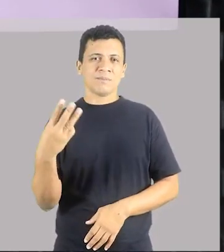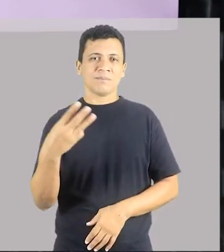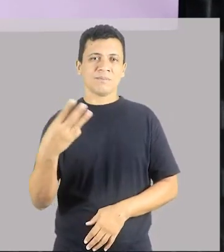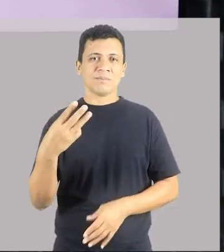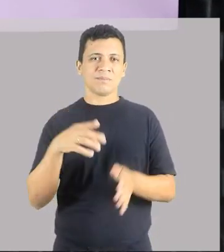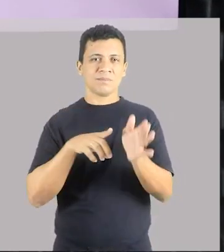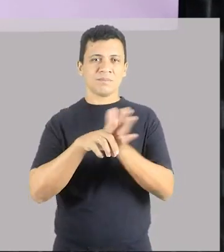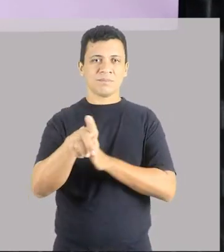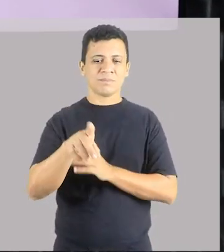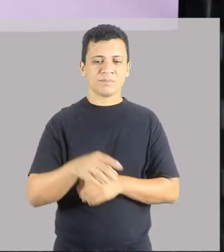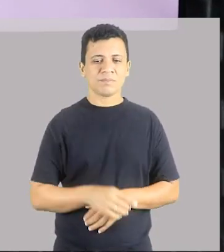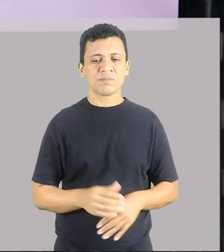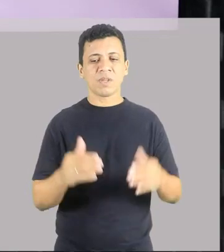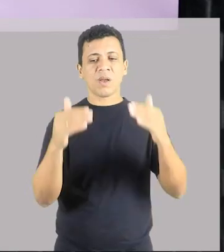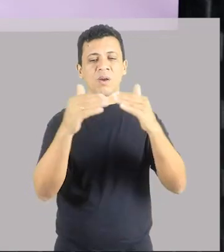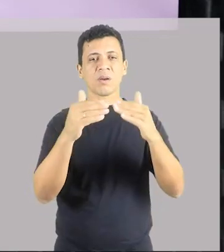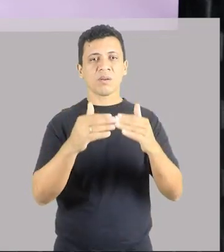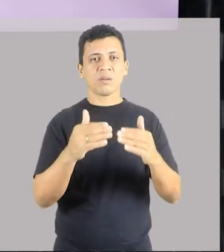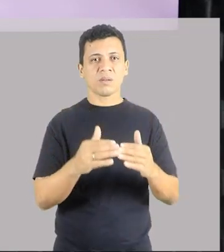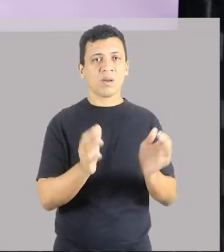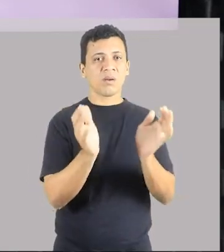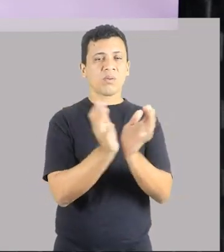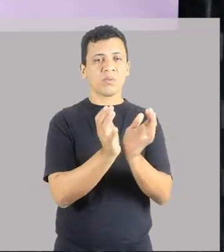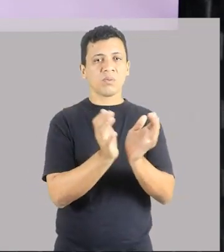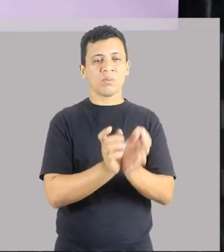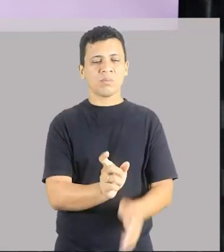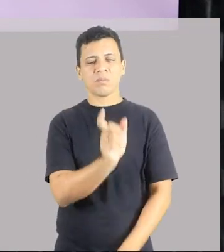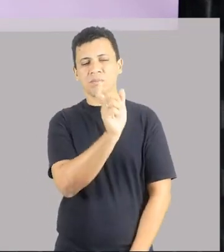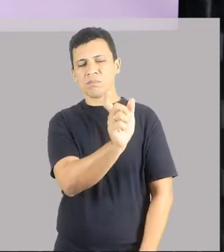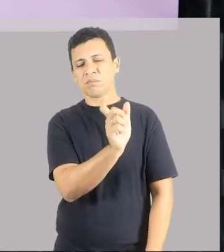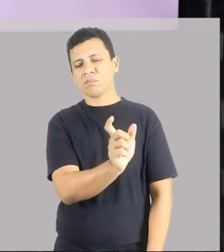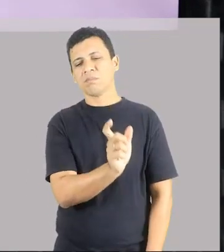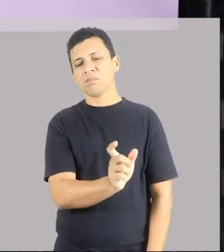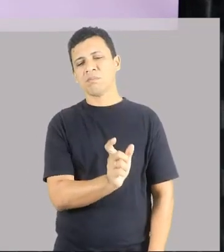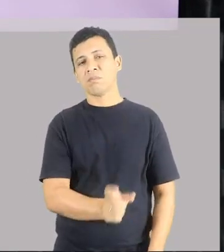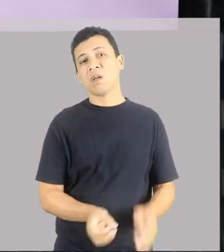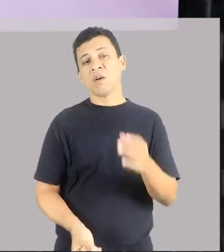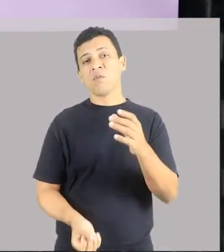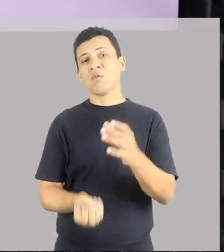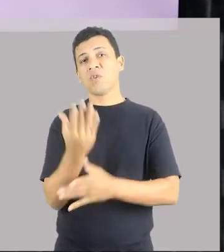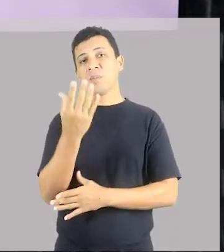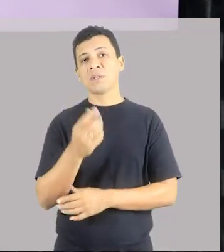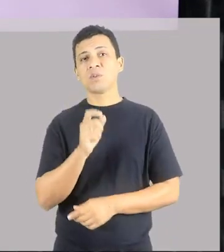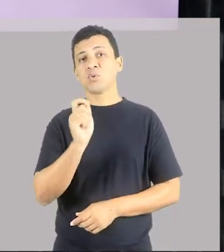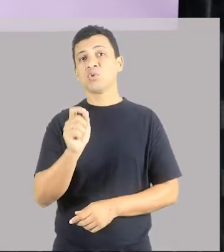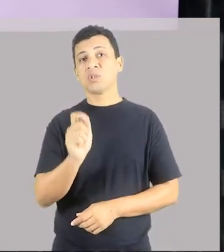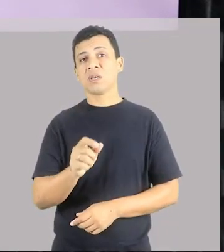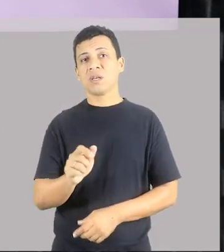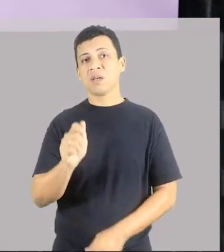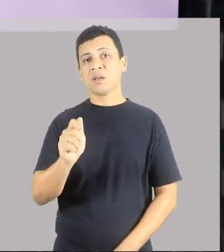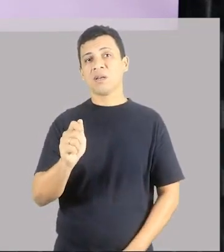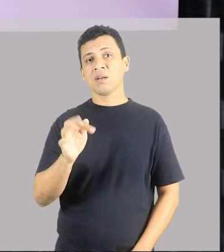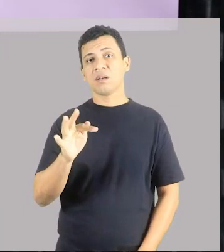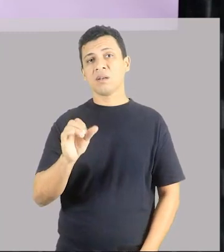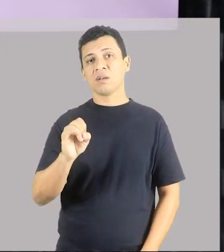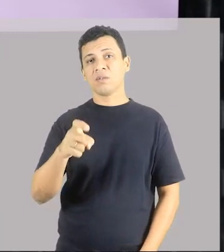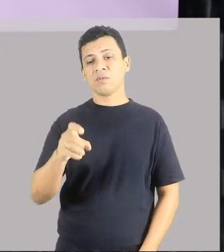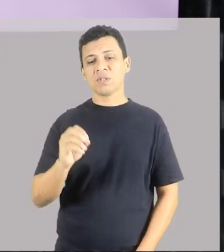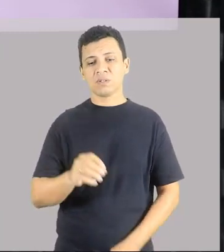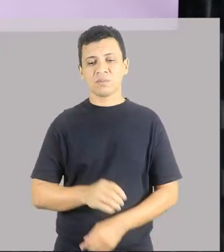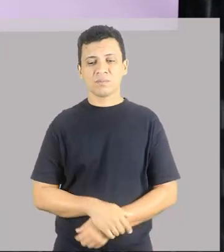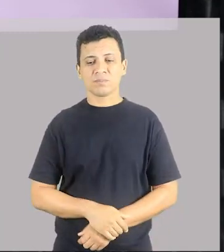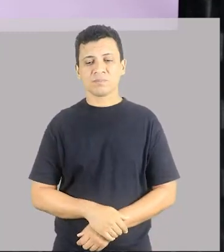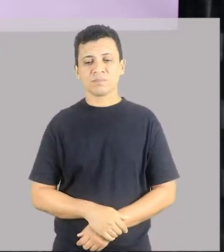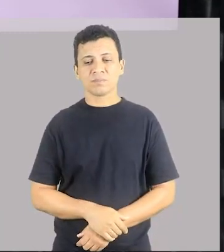questão associando classe de palavras a a partir da formação de afixos Olha como eles relacionam